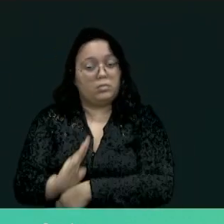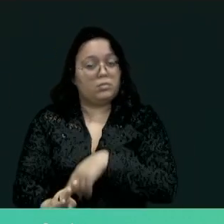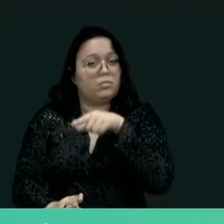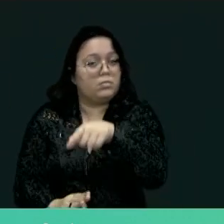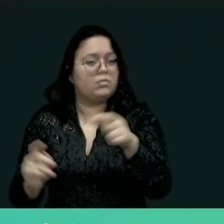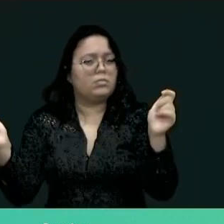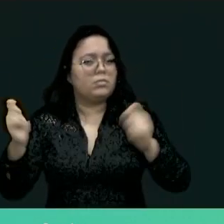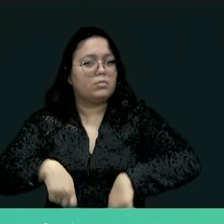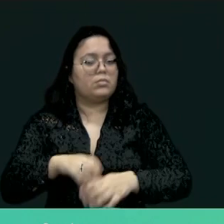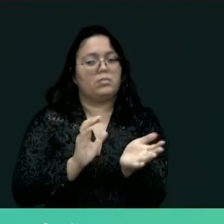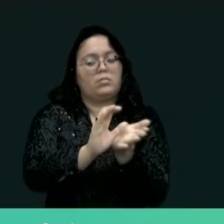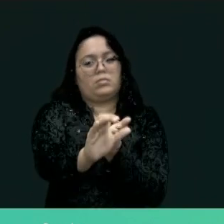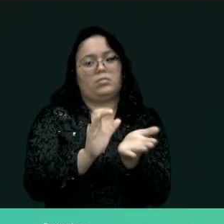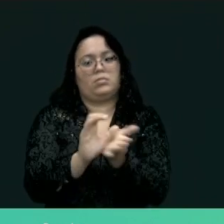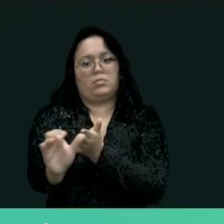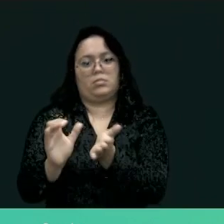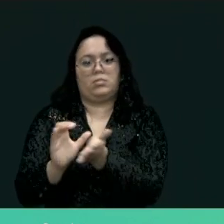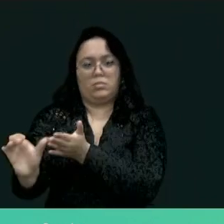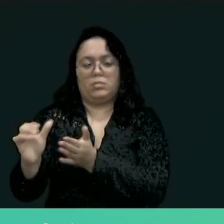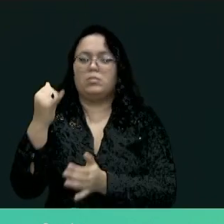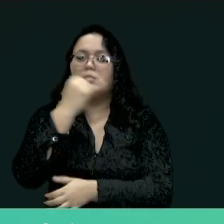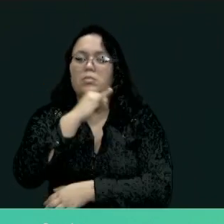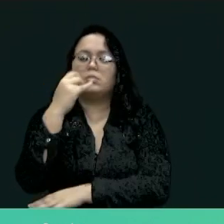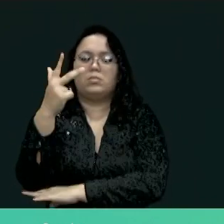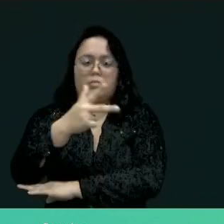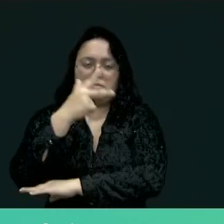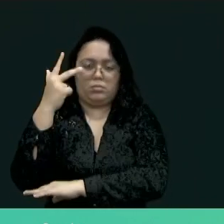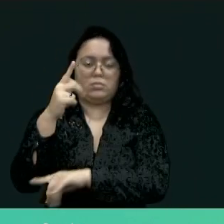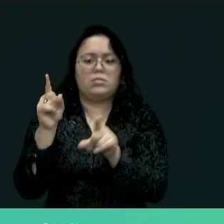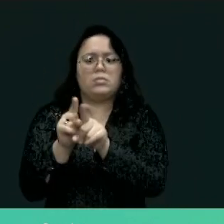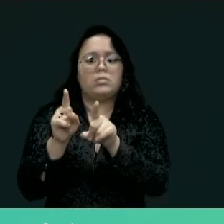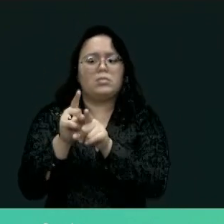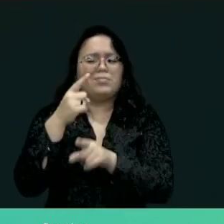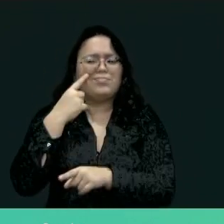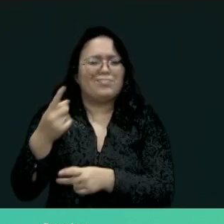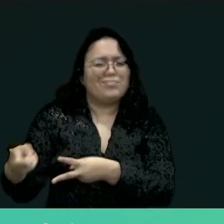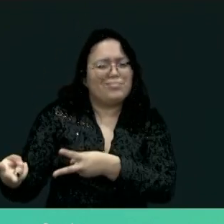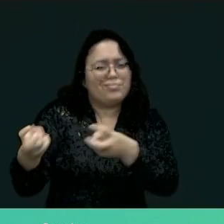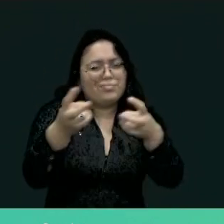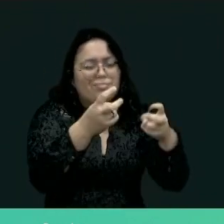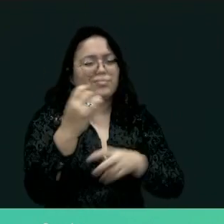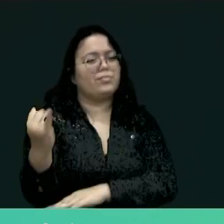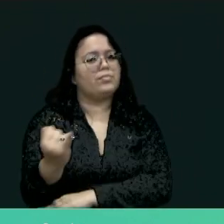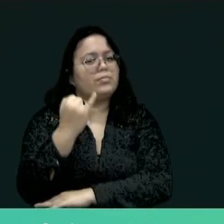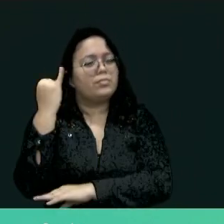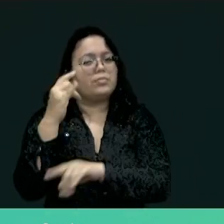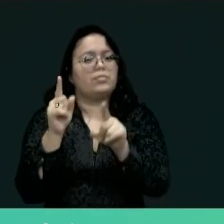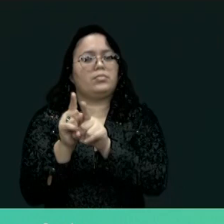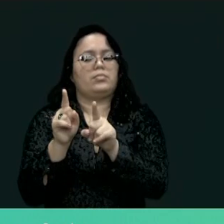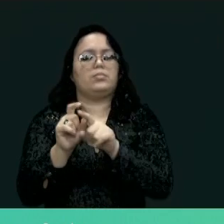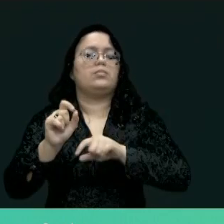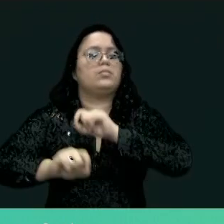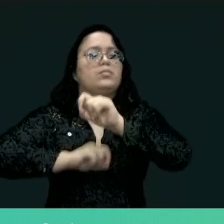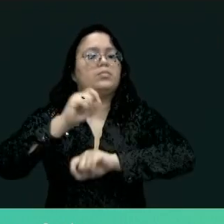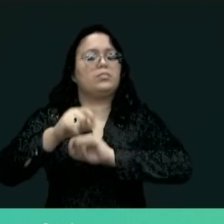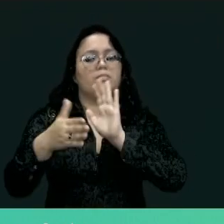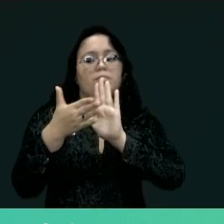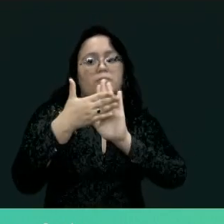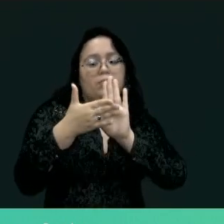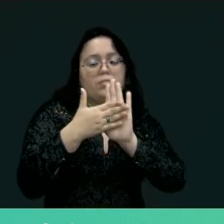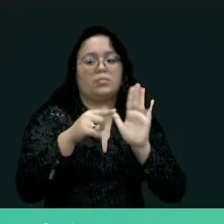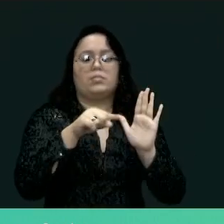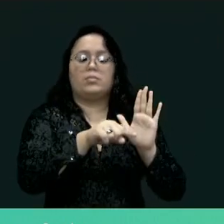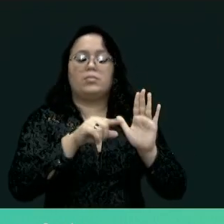por meio de investimentos em energia, tendo em vista a importante pauta ESG